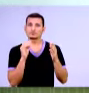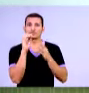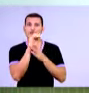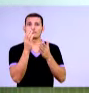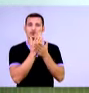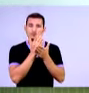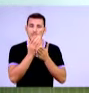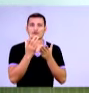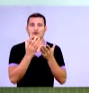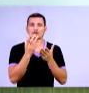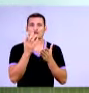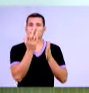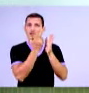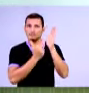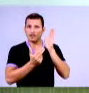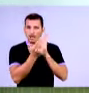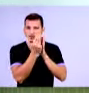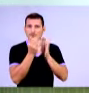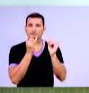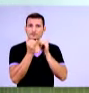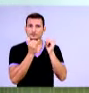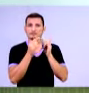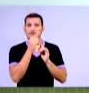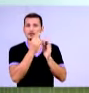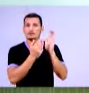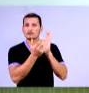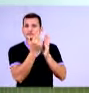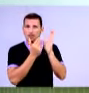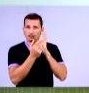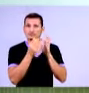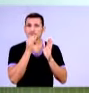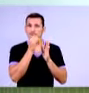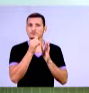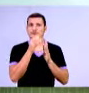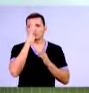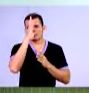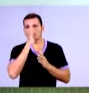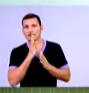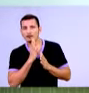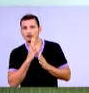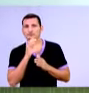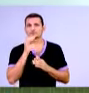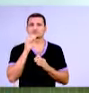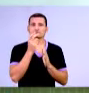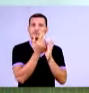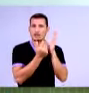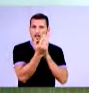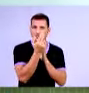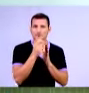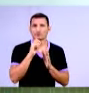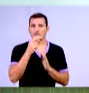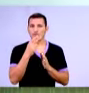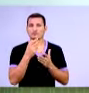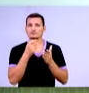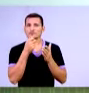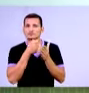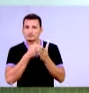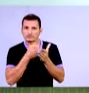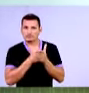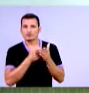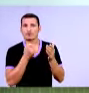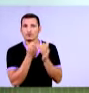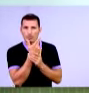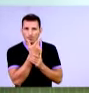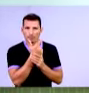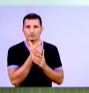imagem, né? E a informação sobre aquela base de imagem, se a imagem é gratuita, se exige a compra da imagem. Então, nós